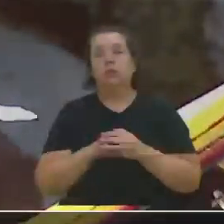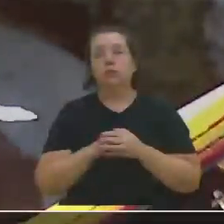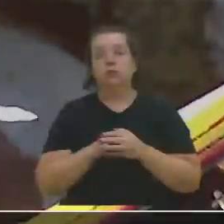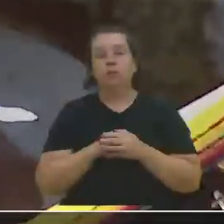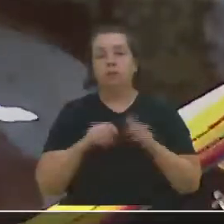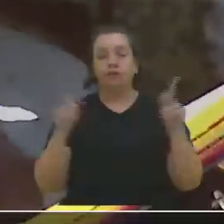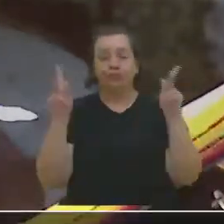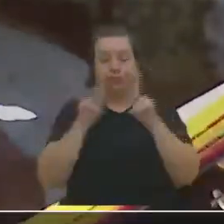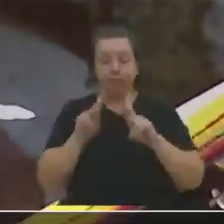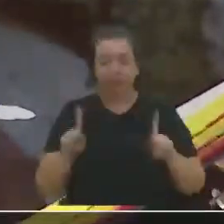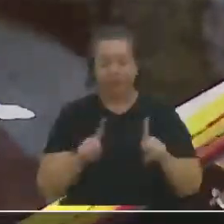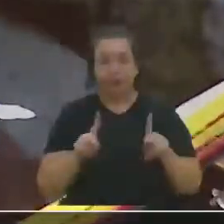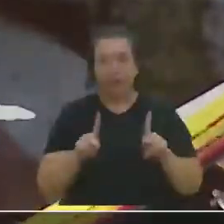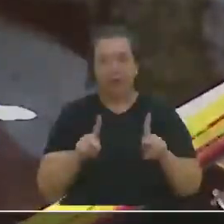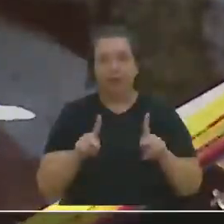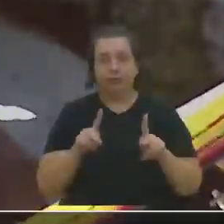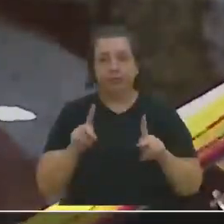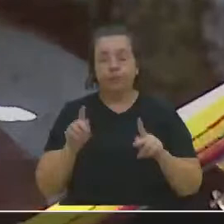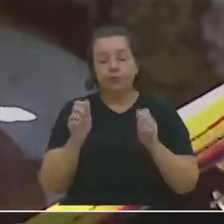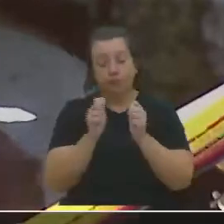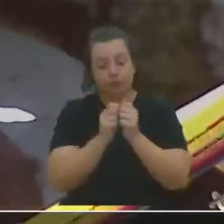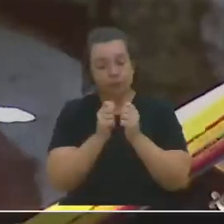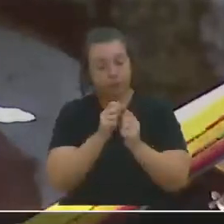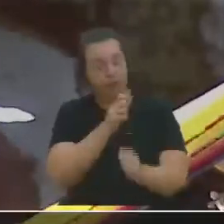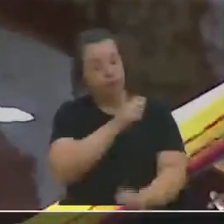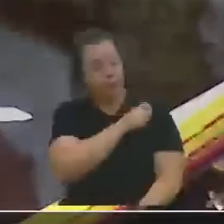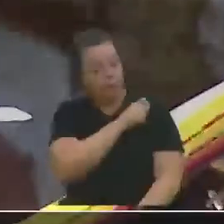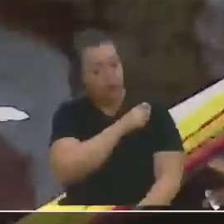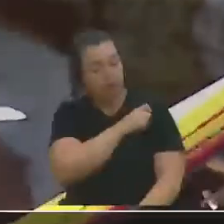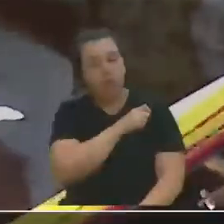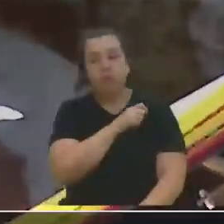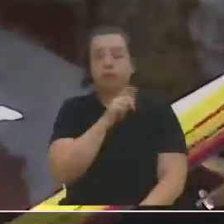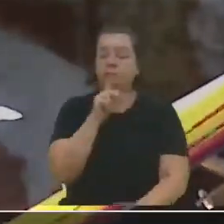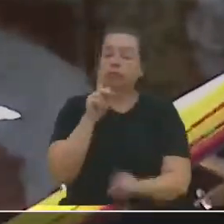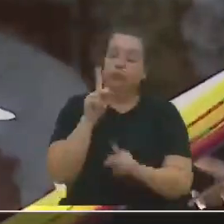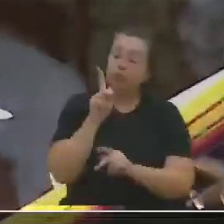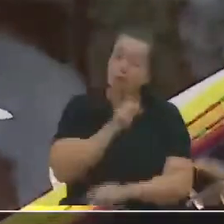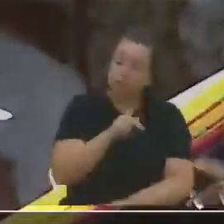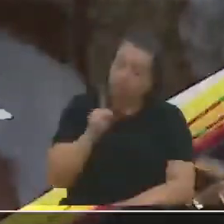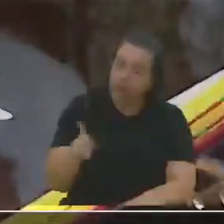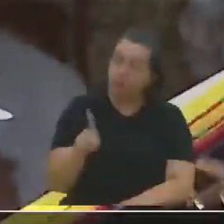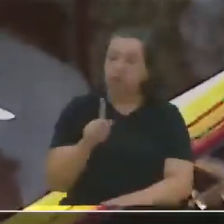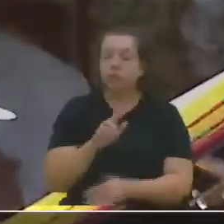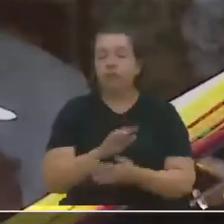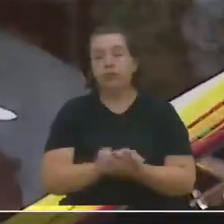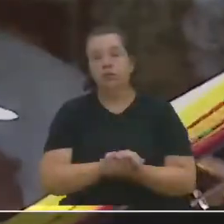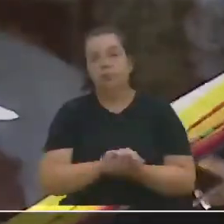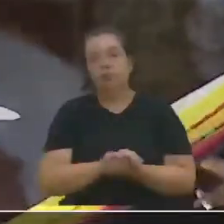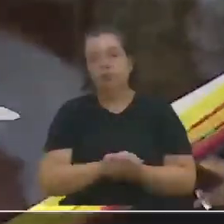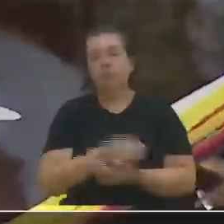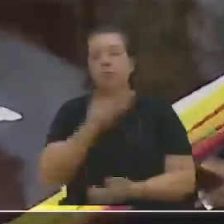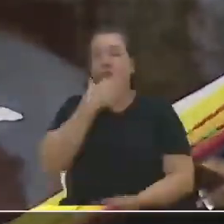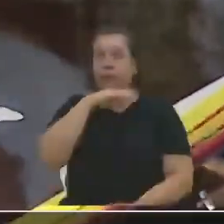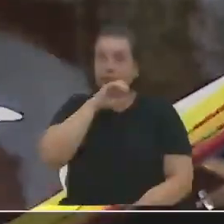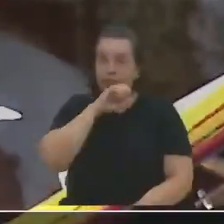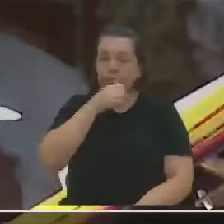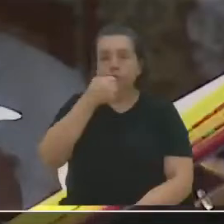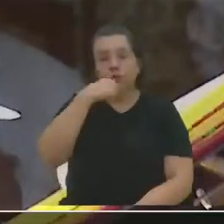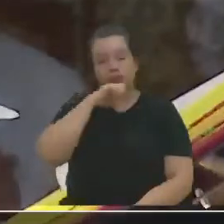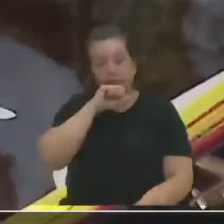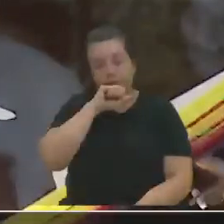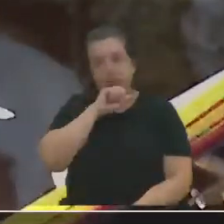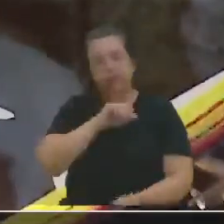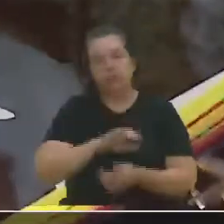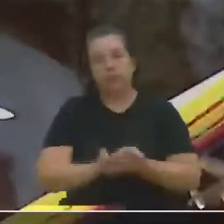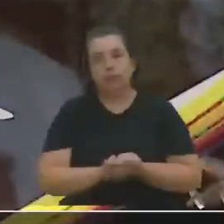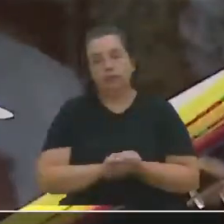a paz em meio aos alunos, aos professores, aos pais.